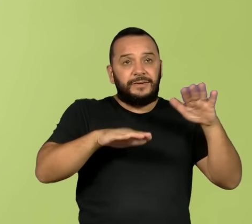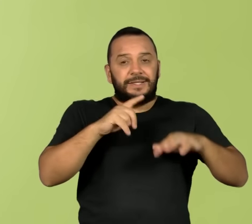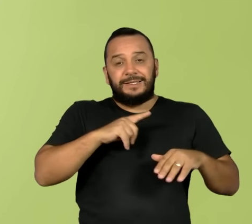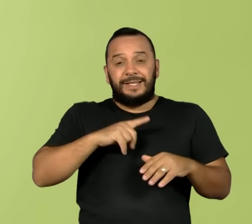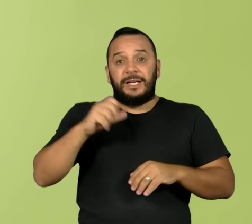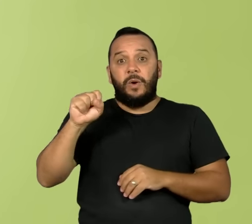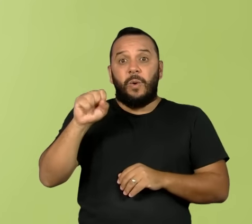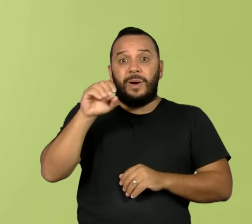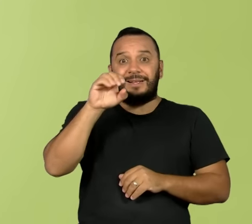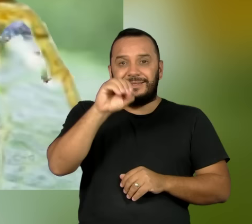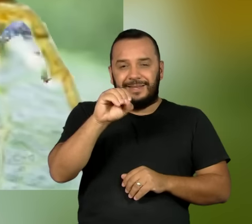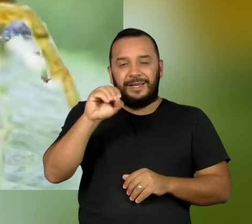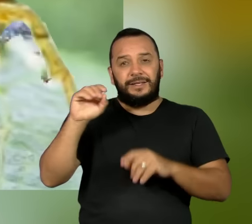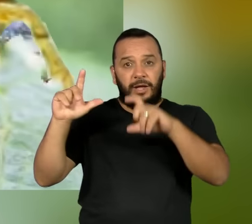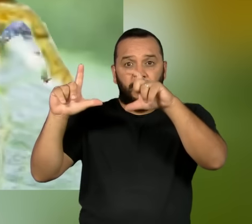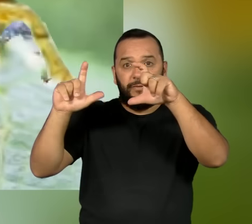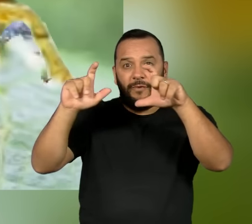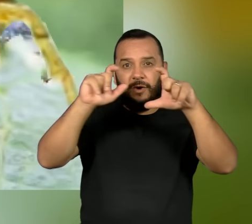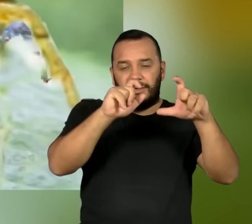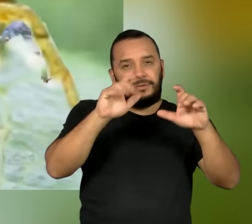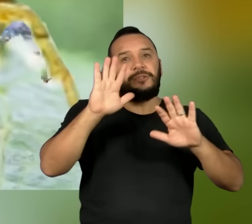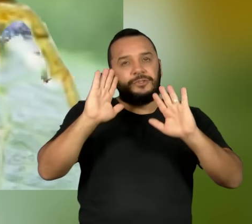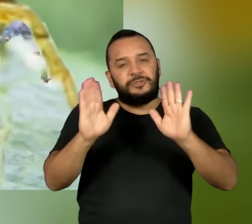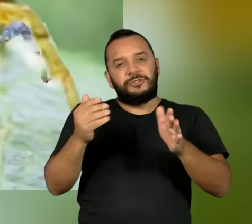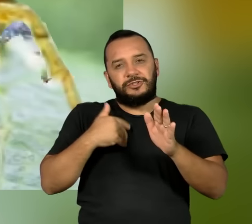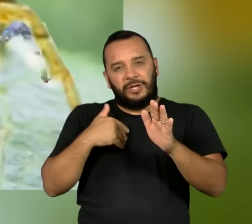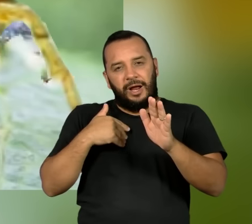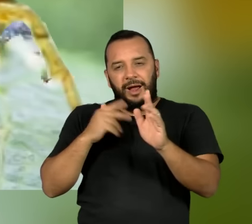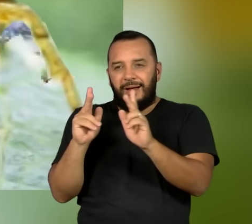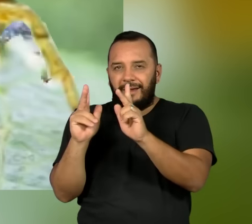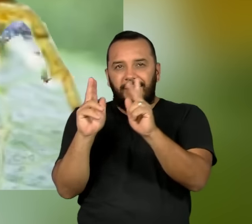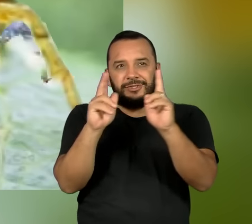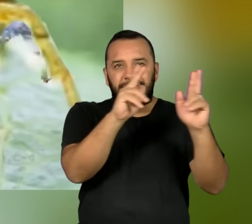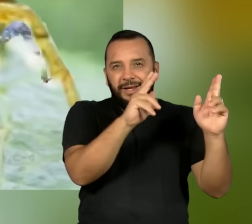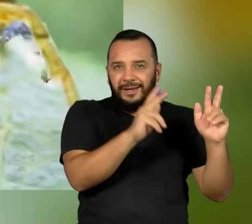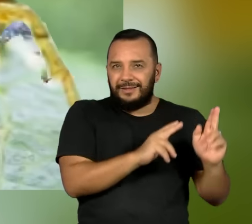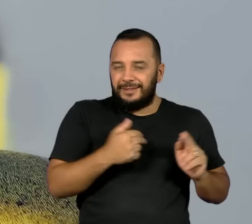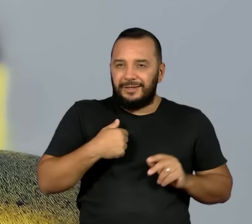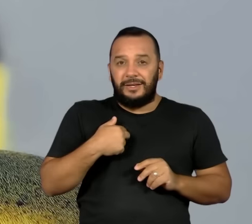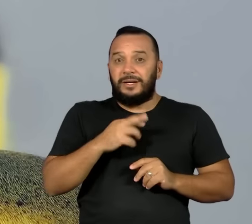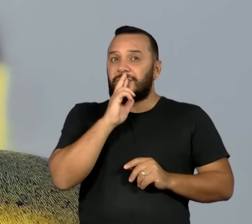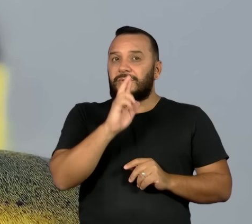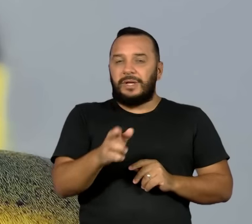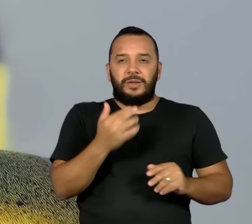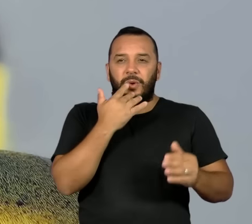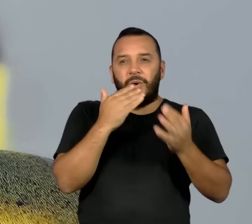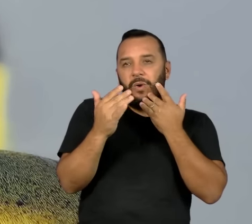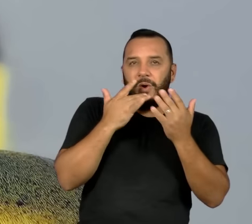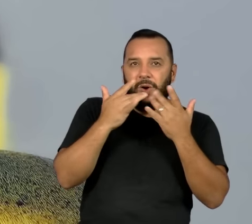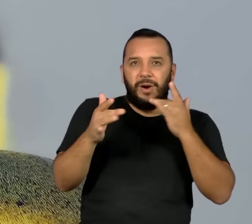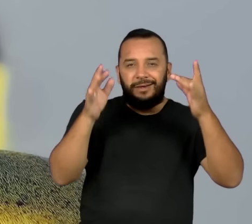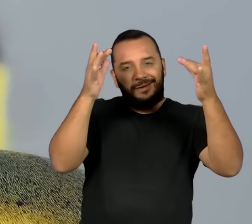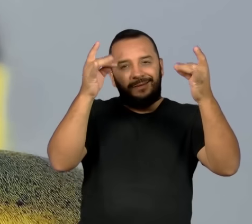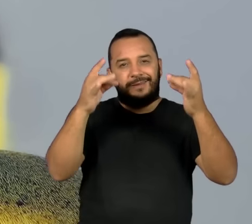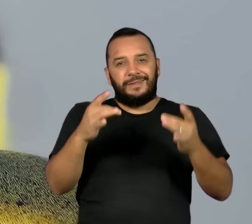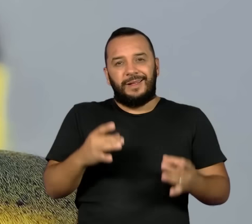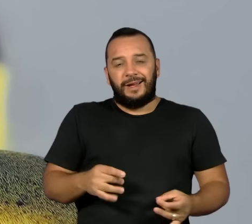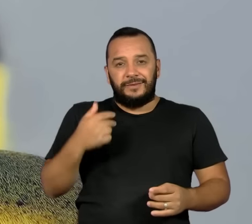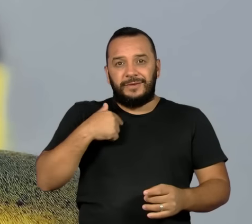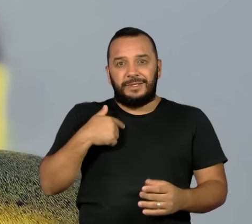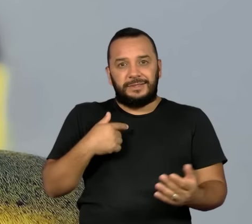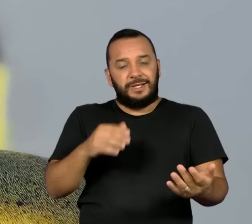imagens sobrepostas e editadas. O resultado final é uma mistura de cores e detalhes que prendem o